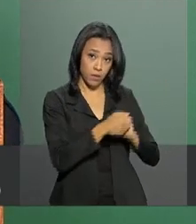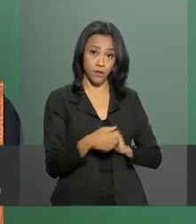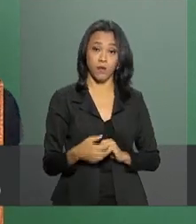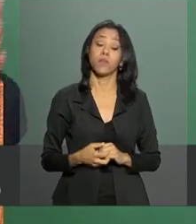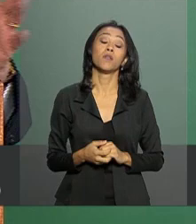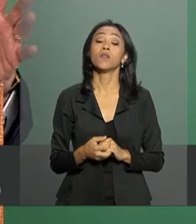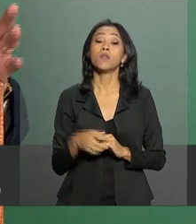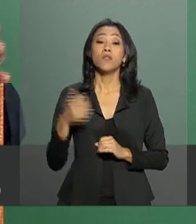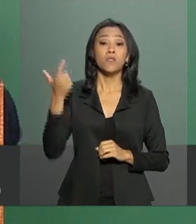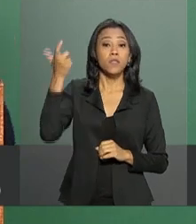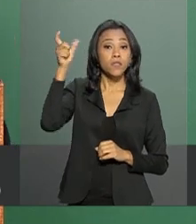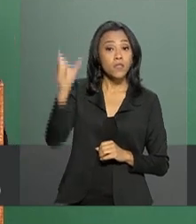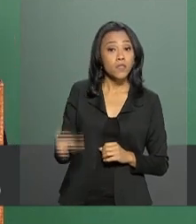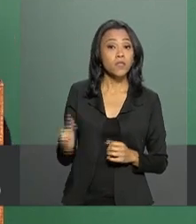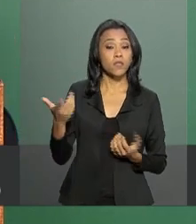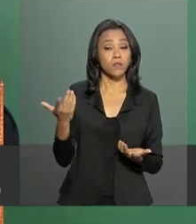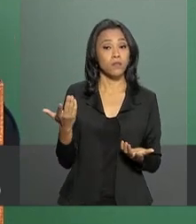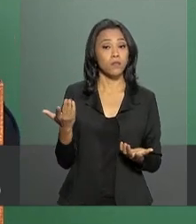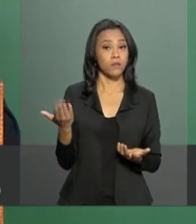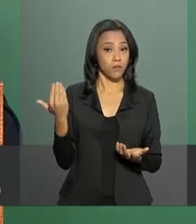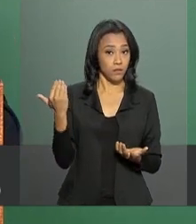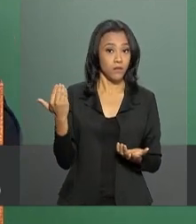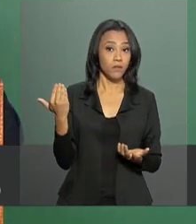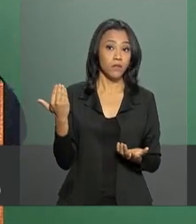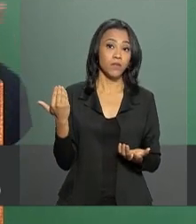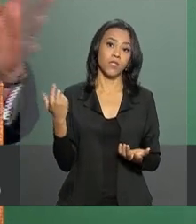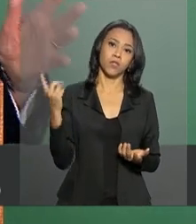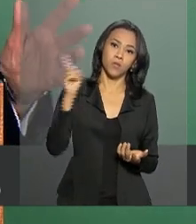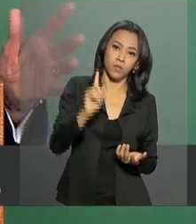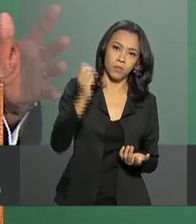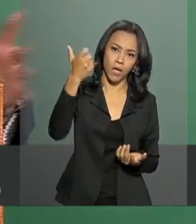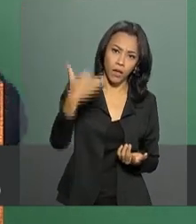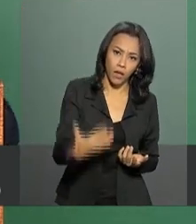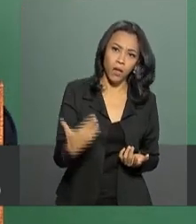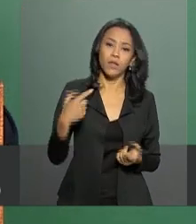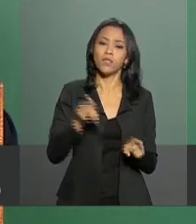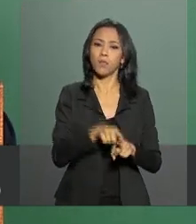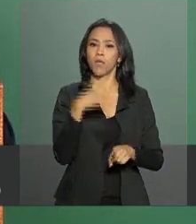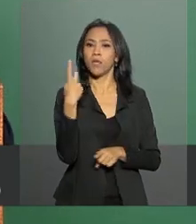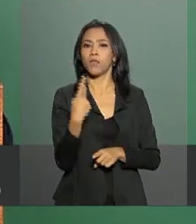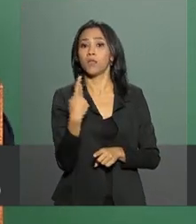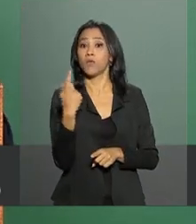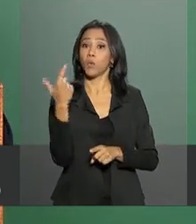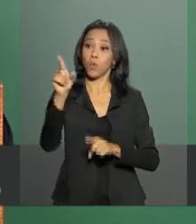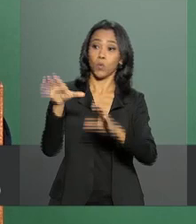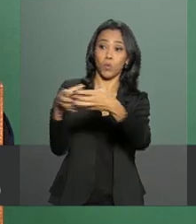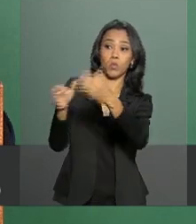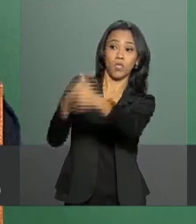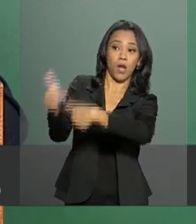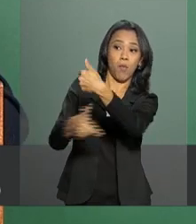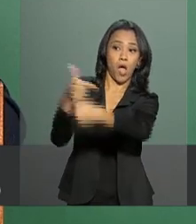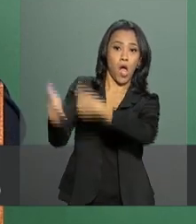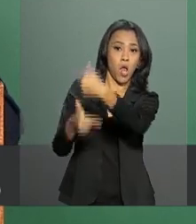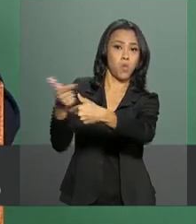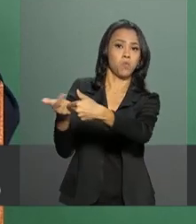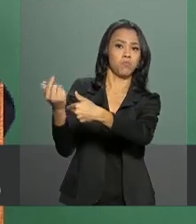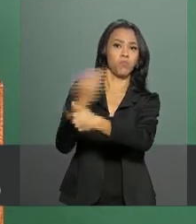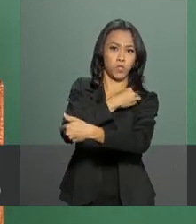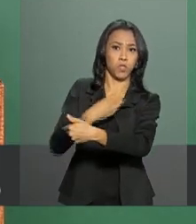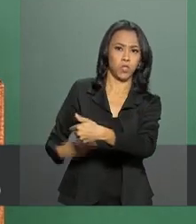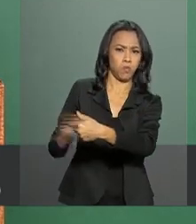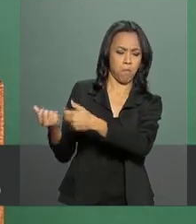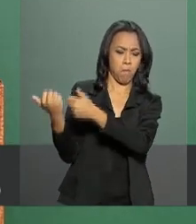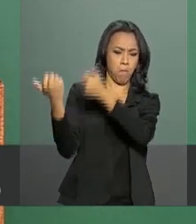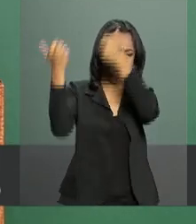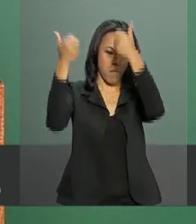do mendonça filho bom agora como o série e toda sua equipe naturalmente nós estamos dando mostras do